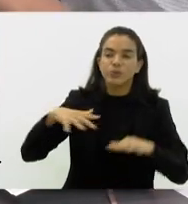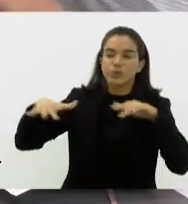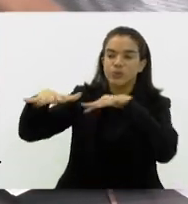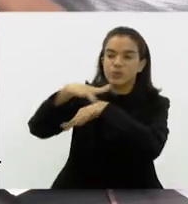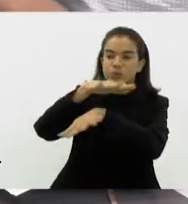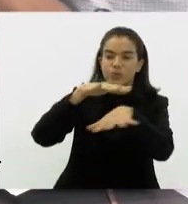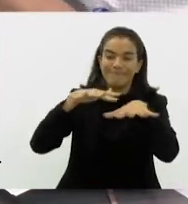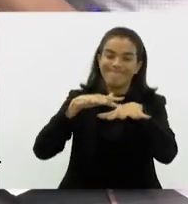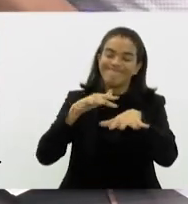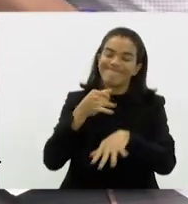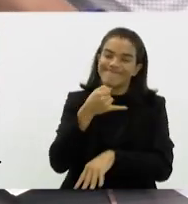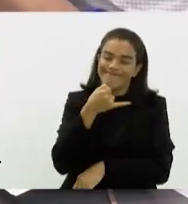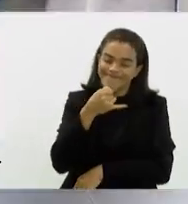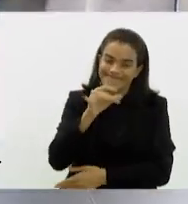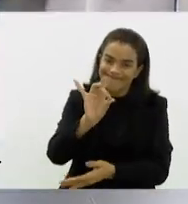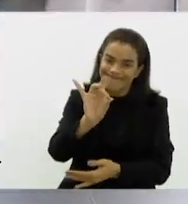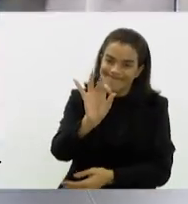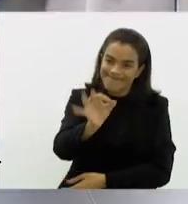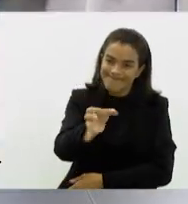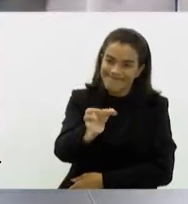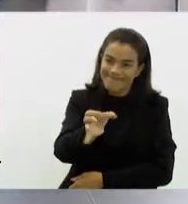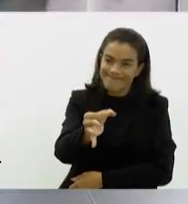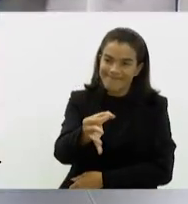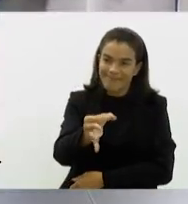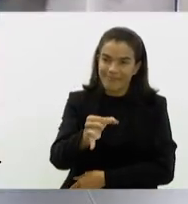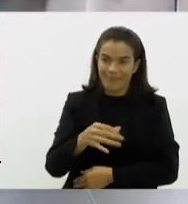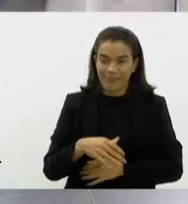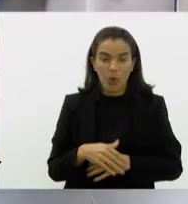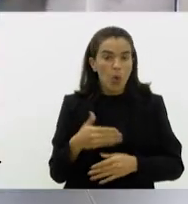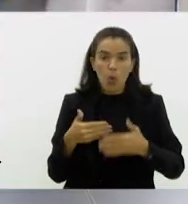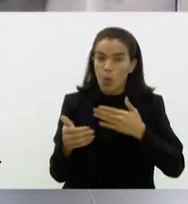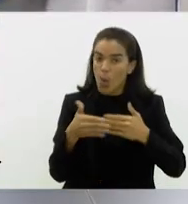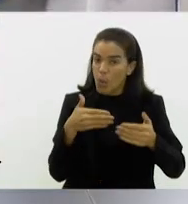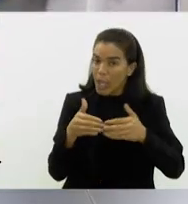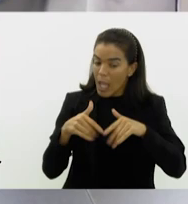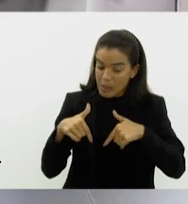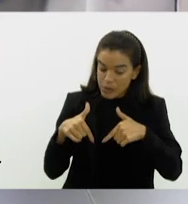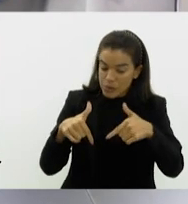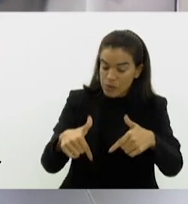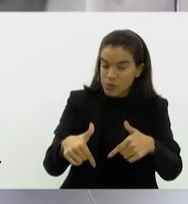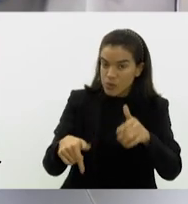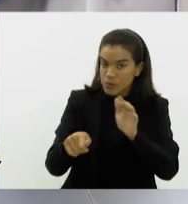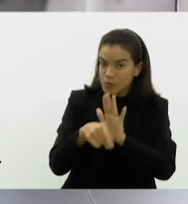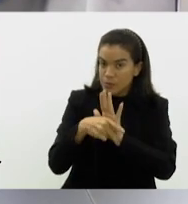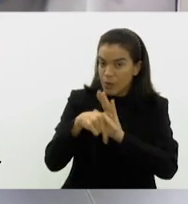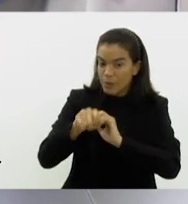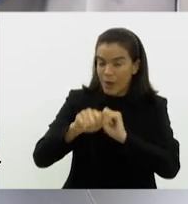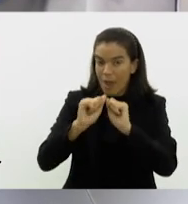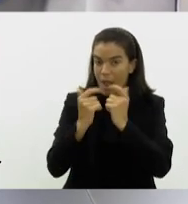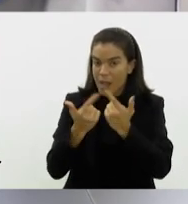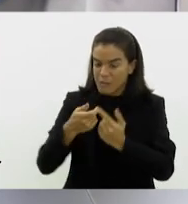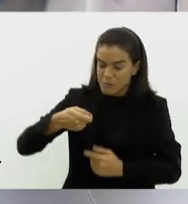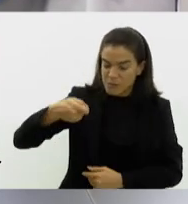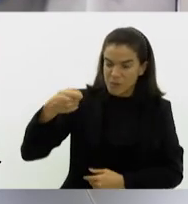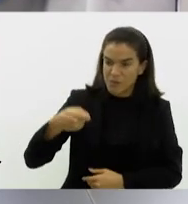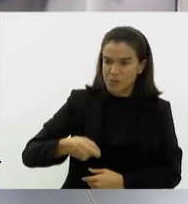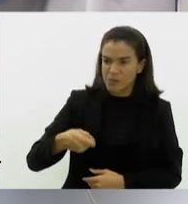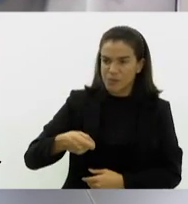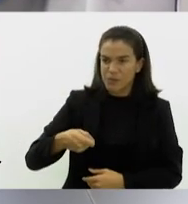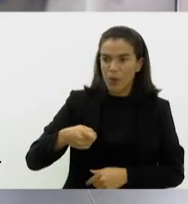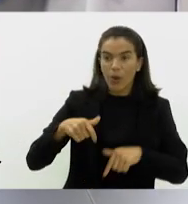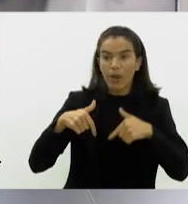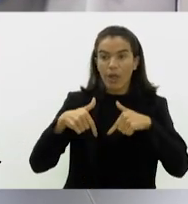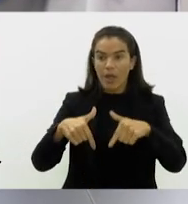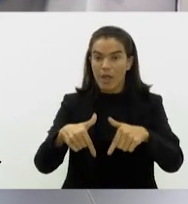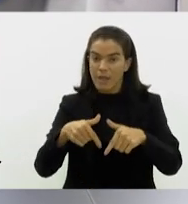é verdade. Inclusive, qualquer procedimento nessa casa que vise restabelecer, inclusive com dureza, qualquer procedimento